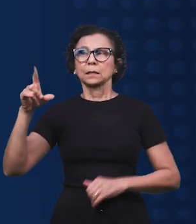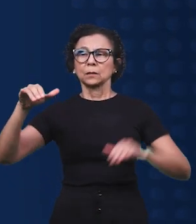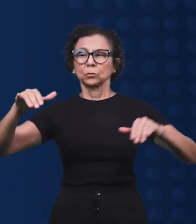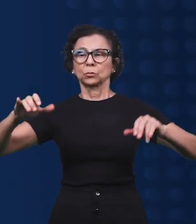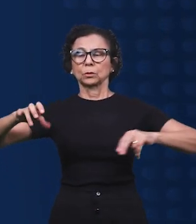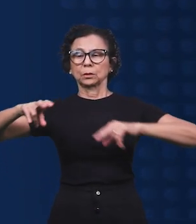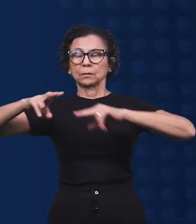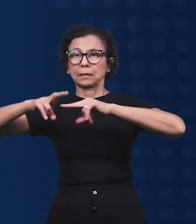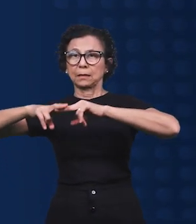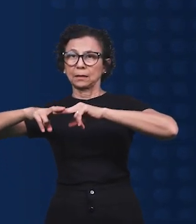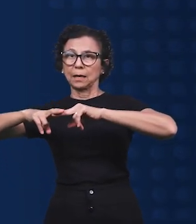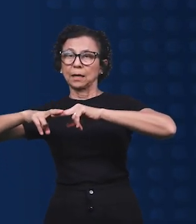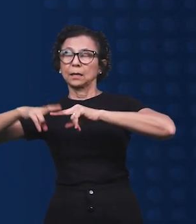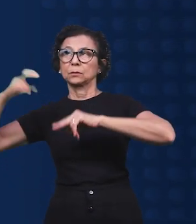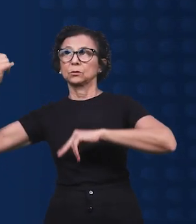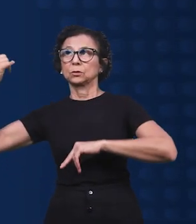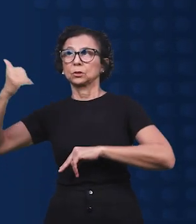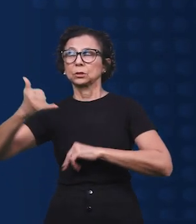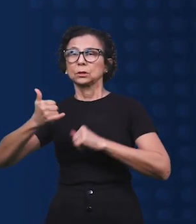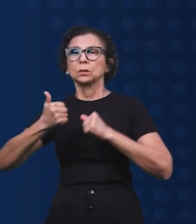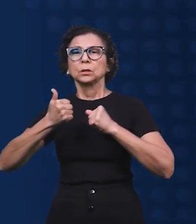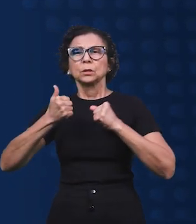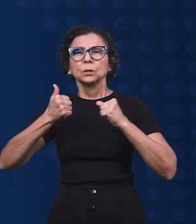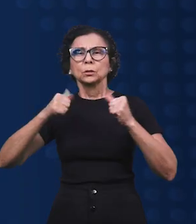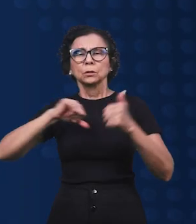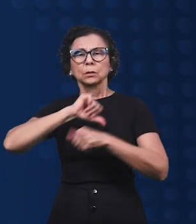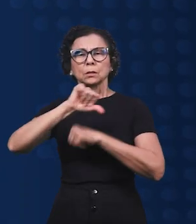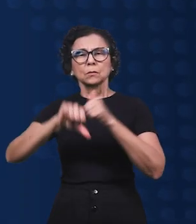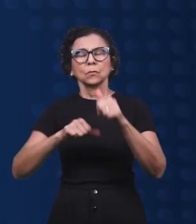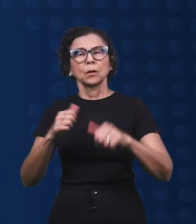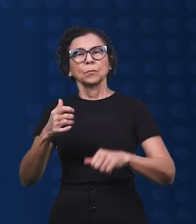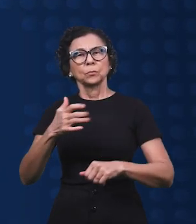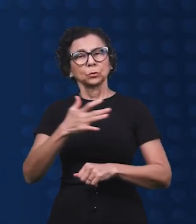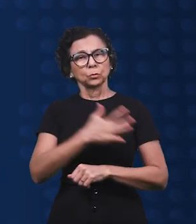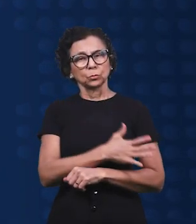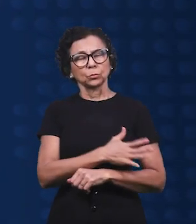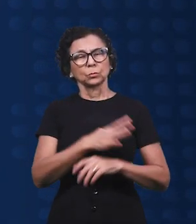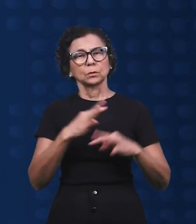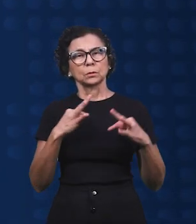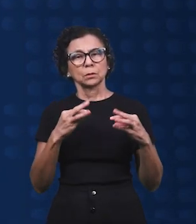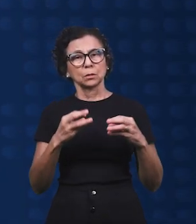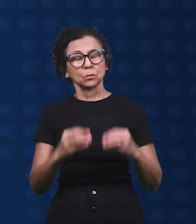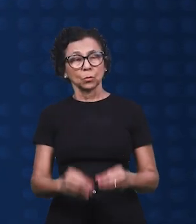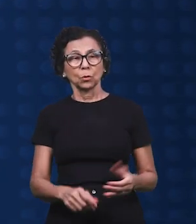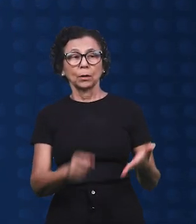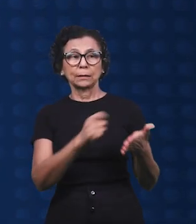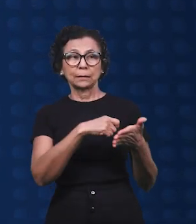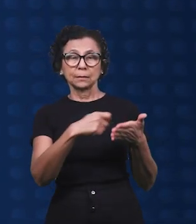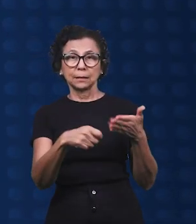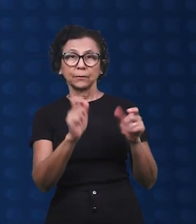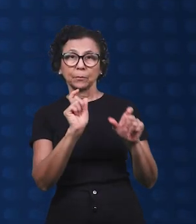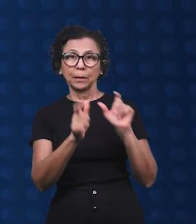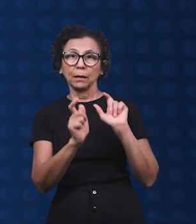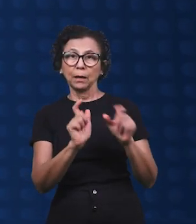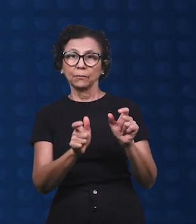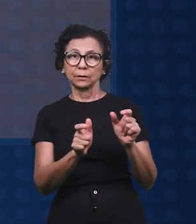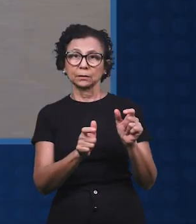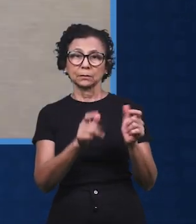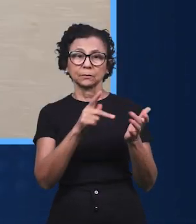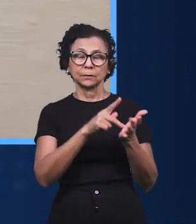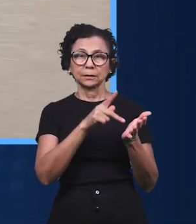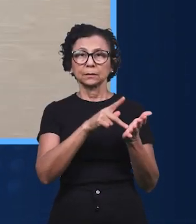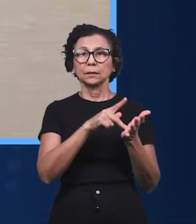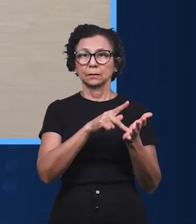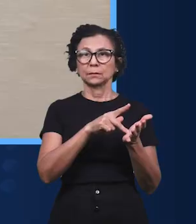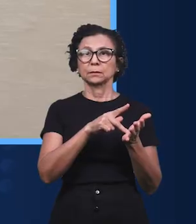Eis que faço novas todas as coisas. E disse-me: Escreve, porque estas palavras são verdadeiras e fiéis. Então,